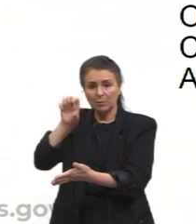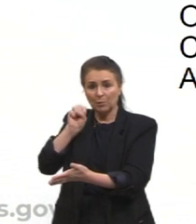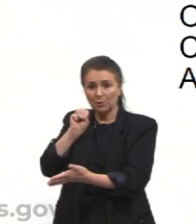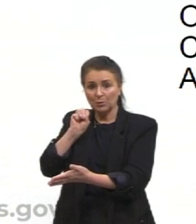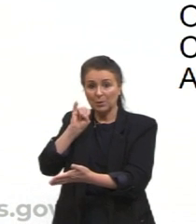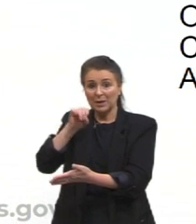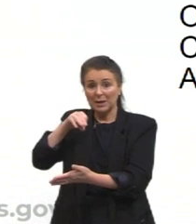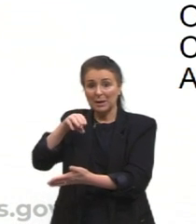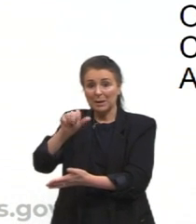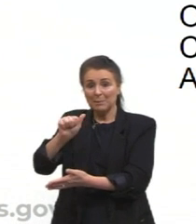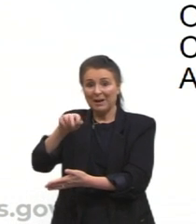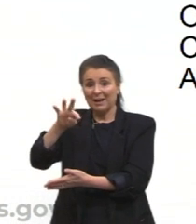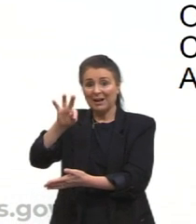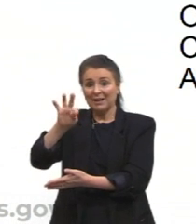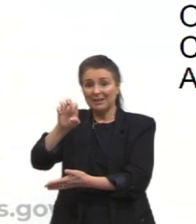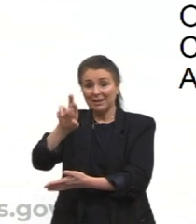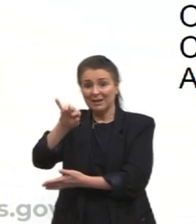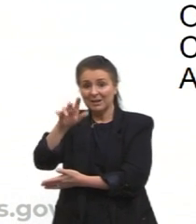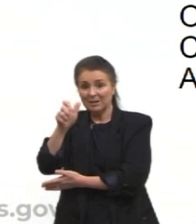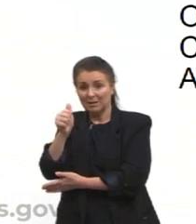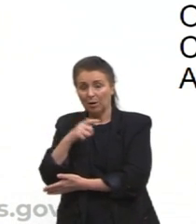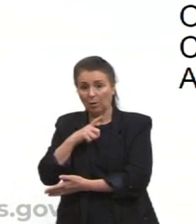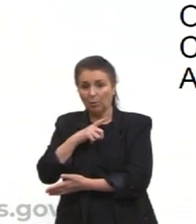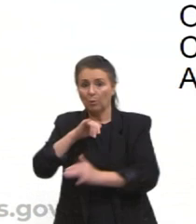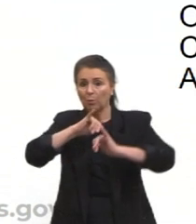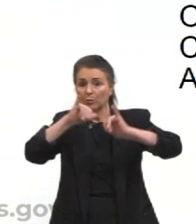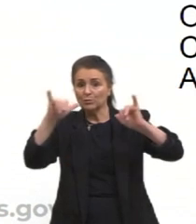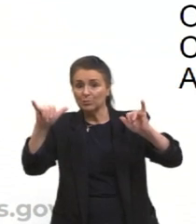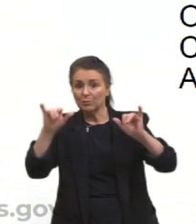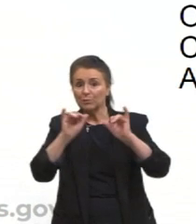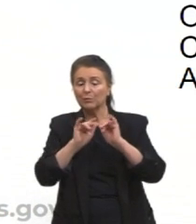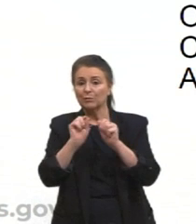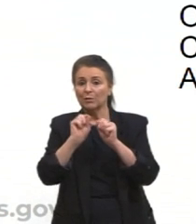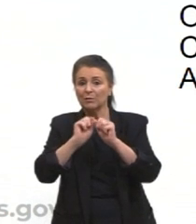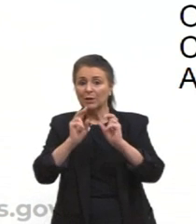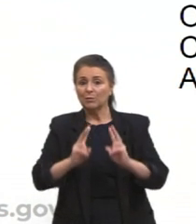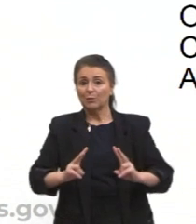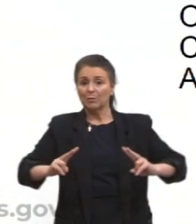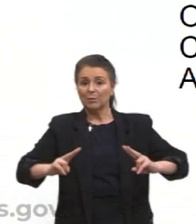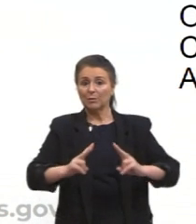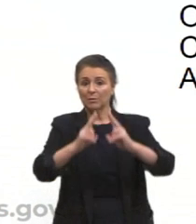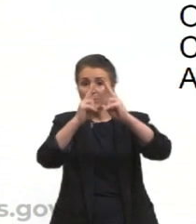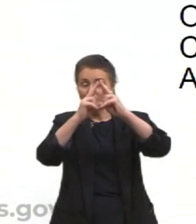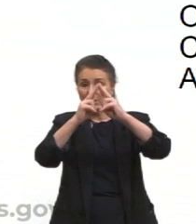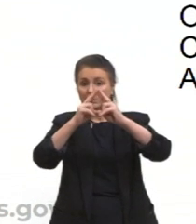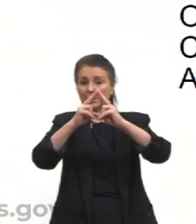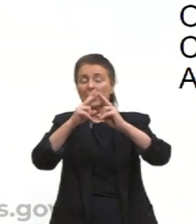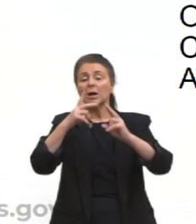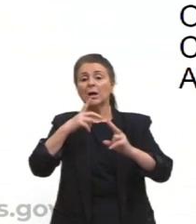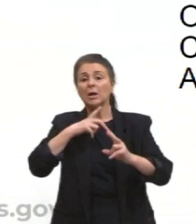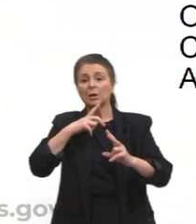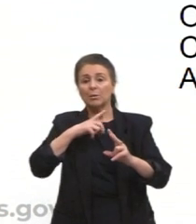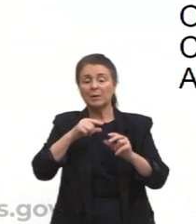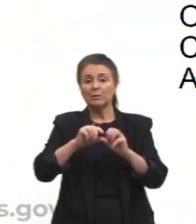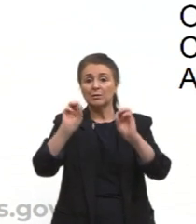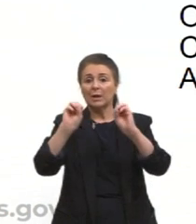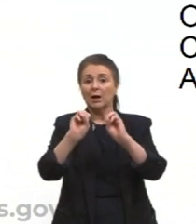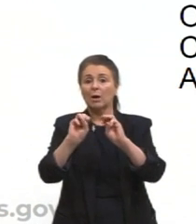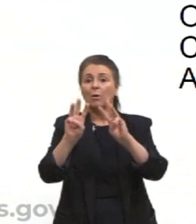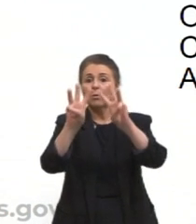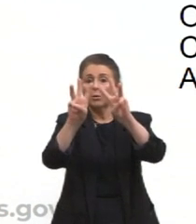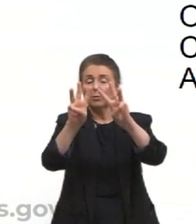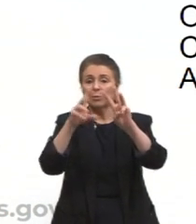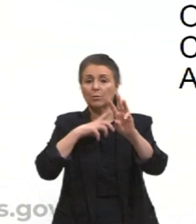o anúncio foi feito em Paris nessa quarta-feira durante a cerimônia da Organização das Nações Unidas para a educação